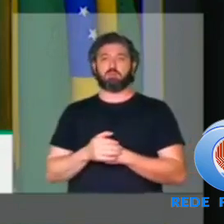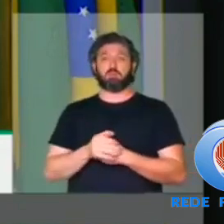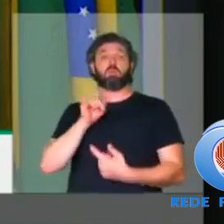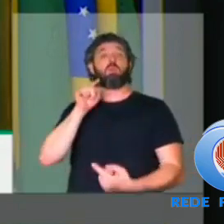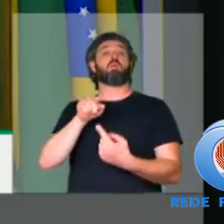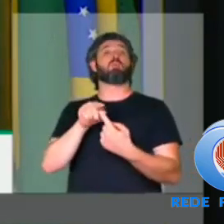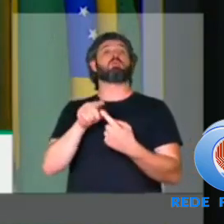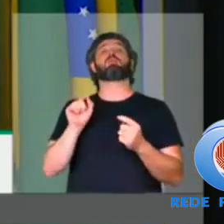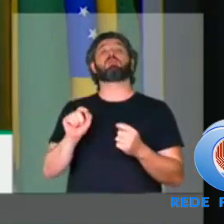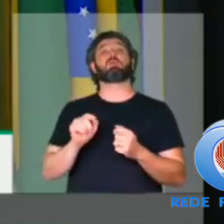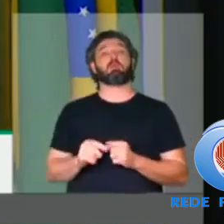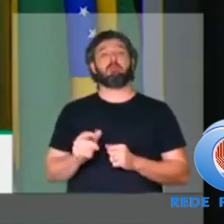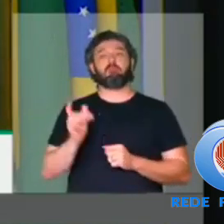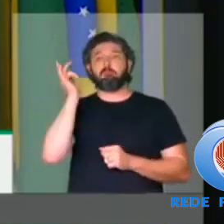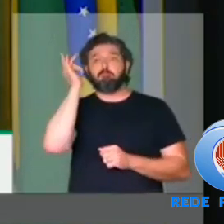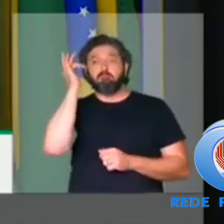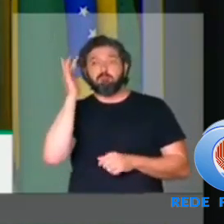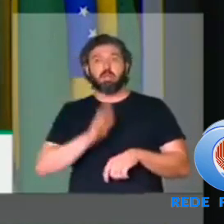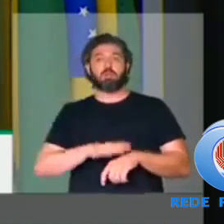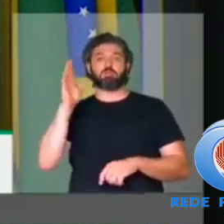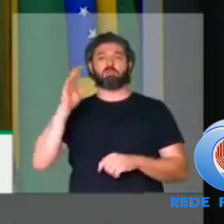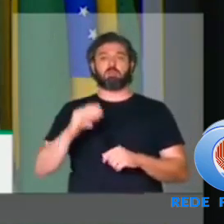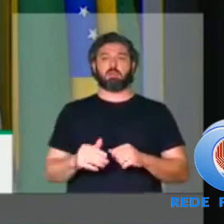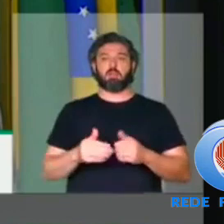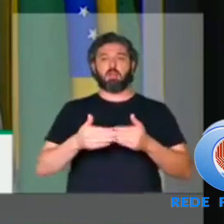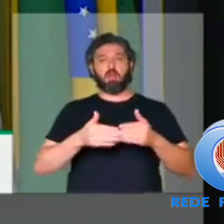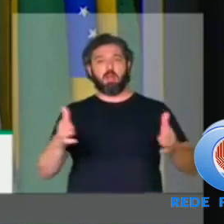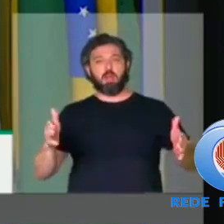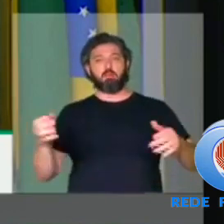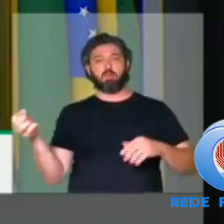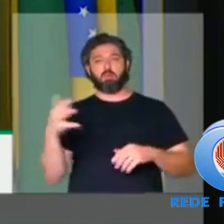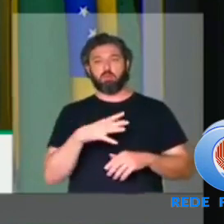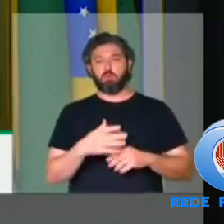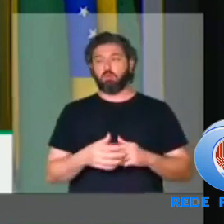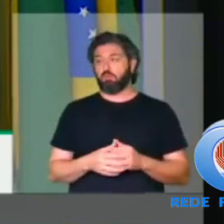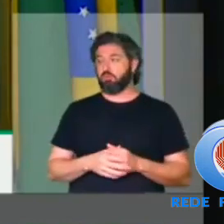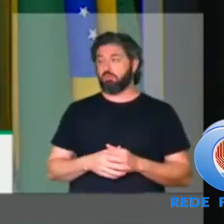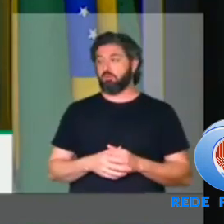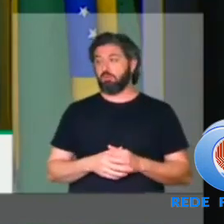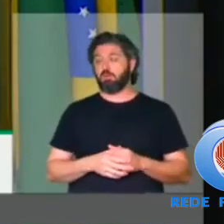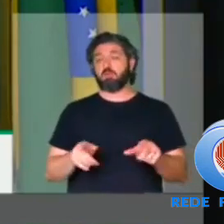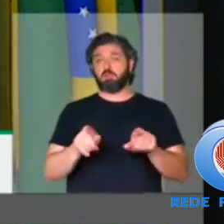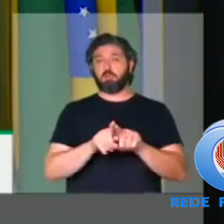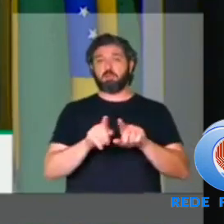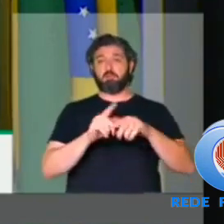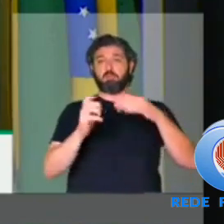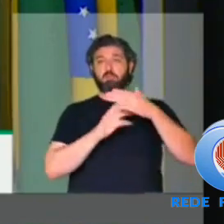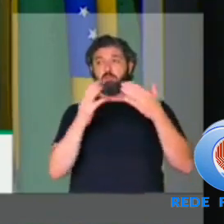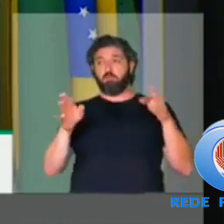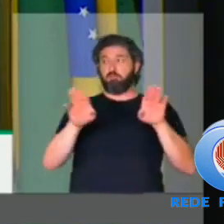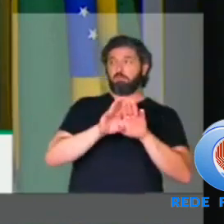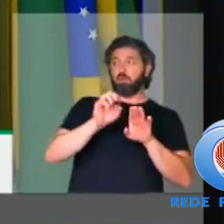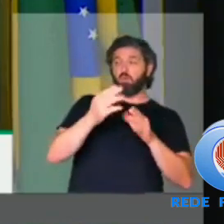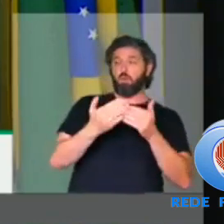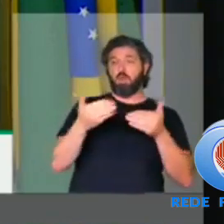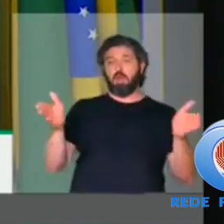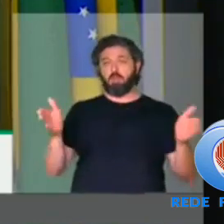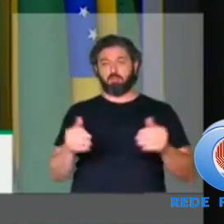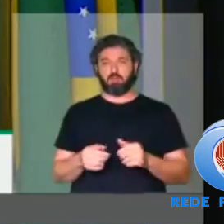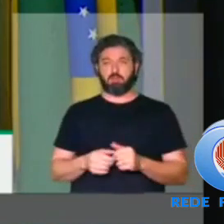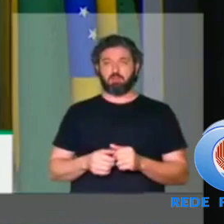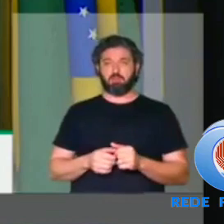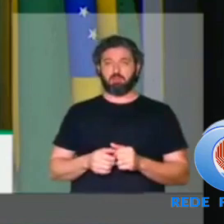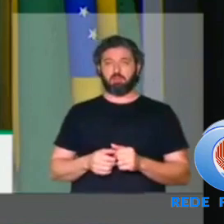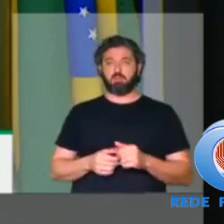O objetivo é facilitar a abertura e fechamento de empresas,